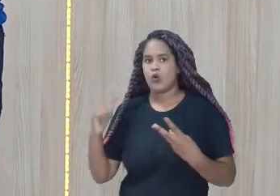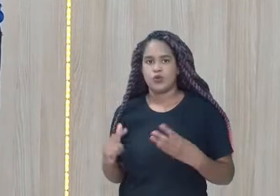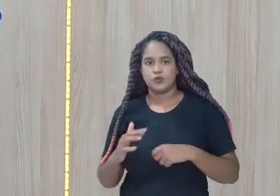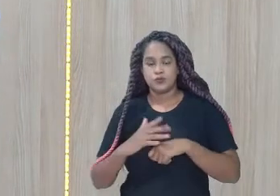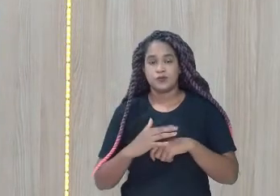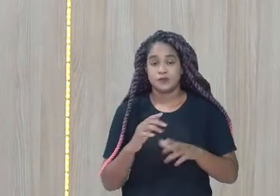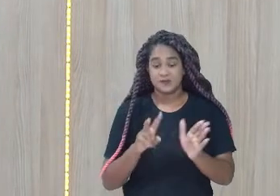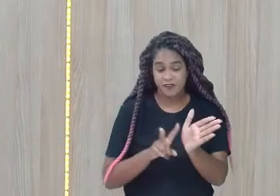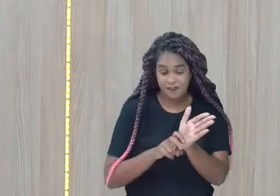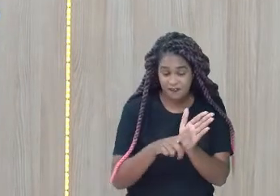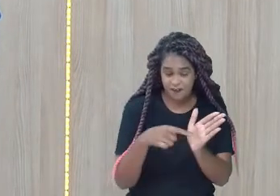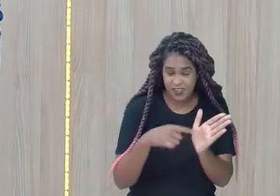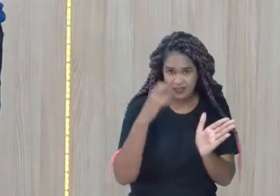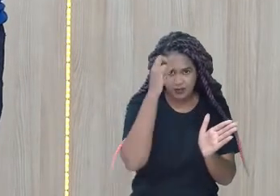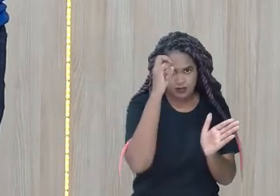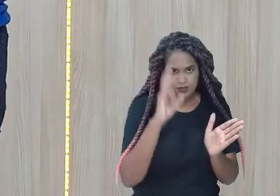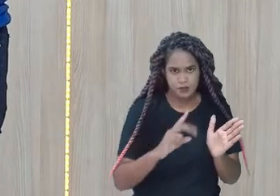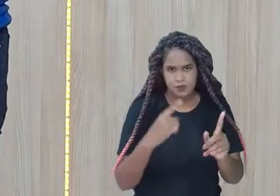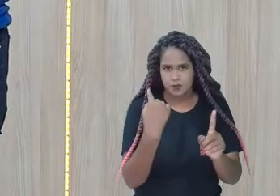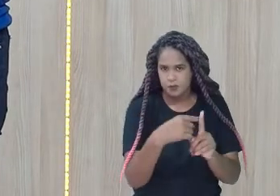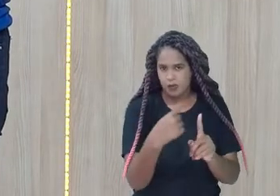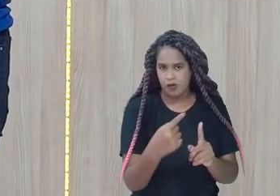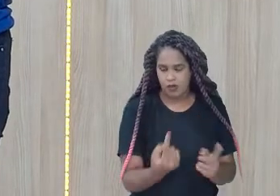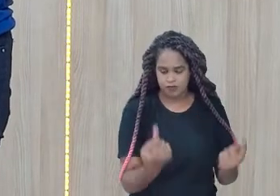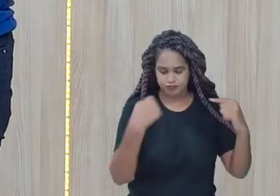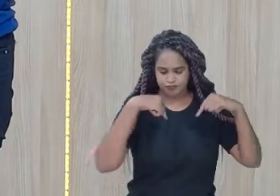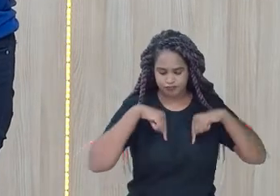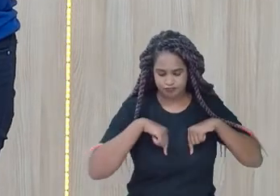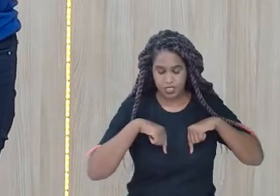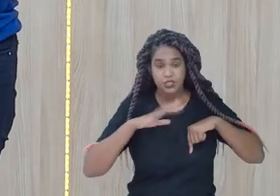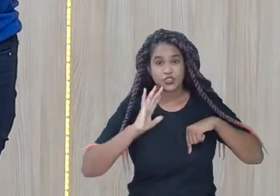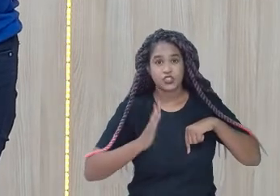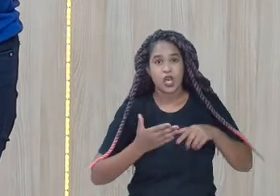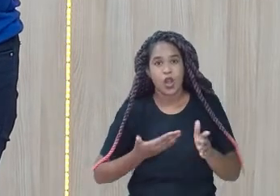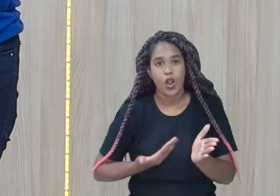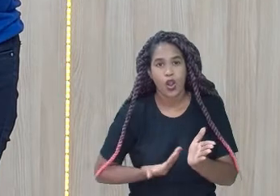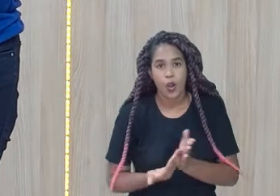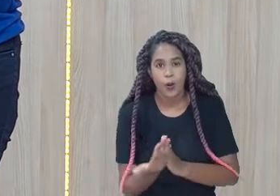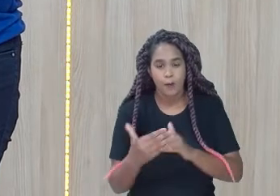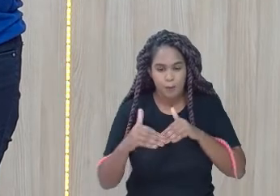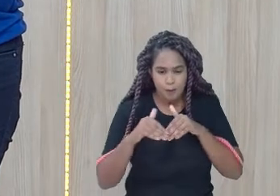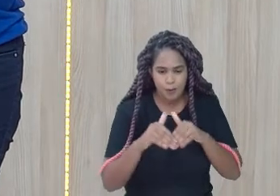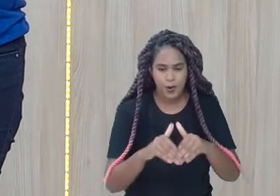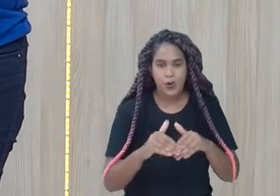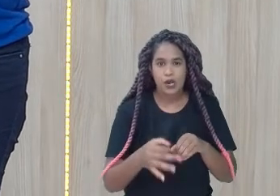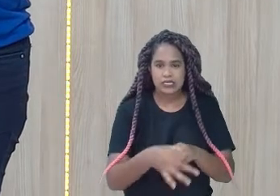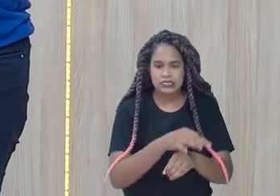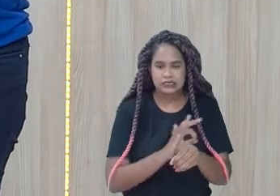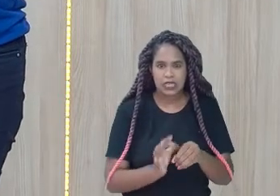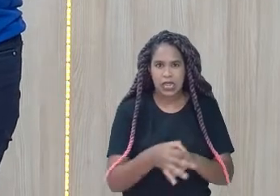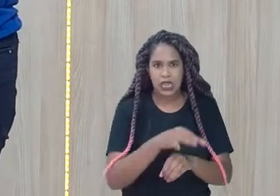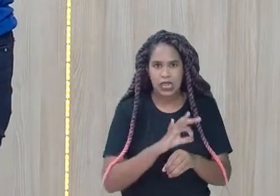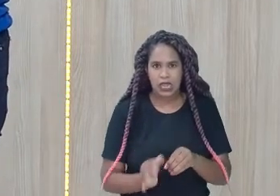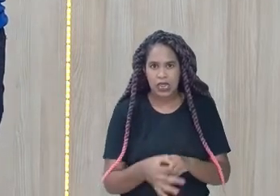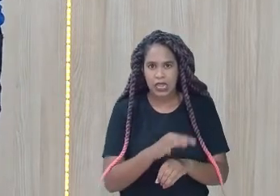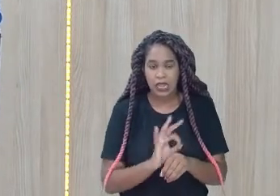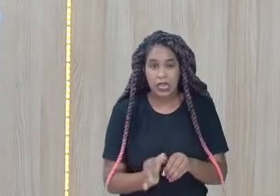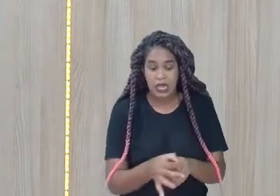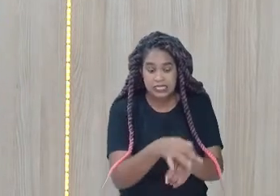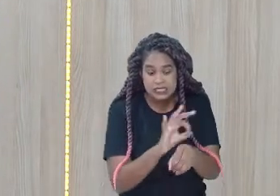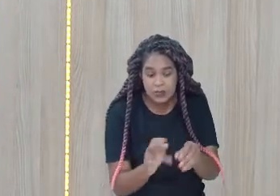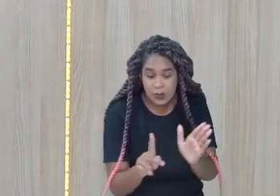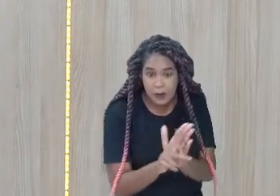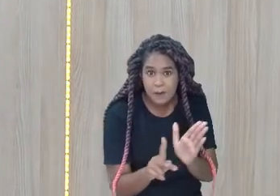HIV, porque ele vem para o organismo e ele já vai atingir aquele bloqueador de